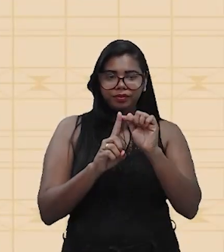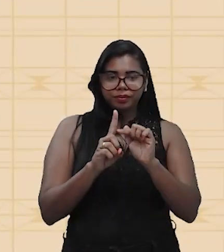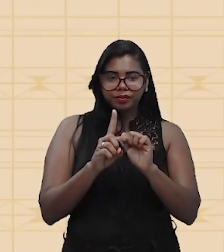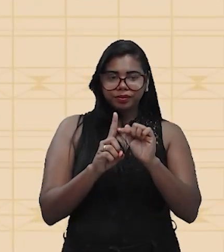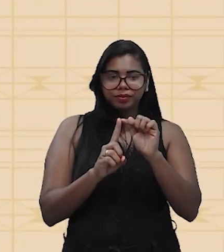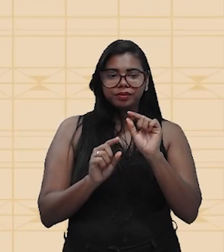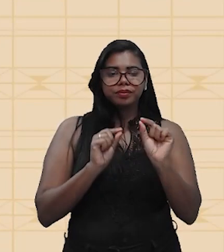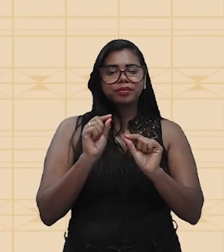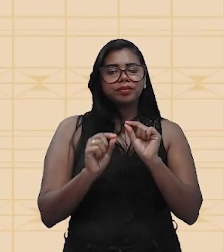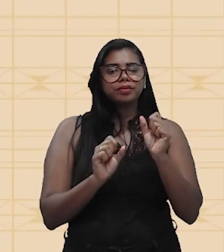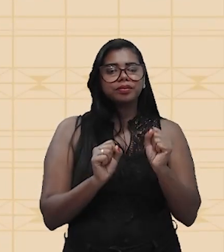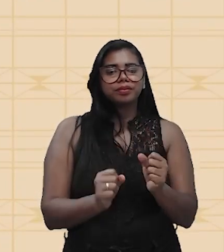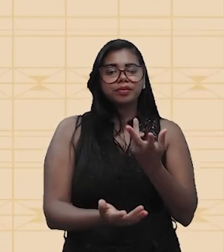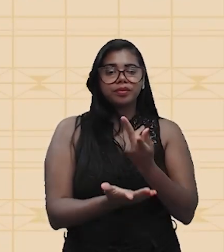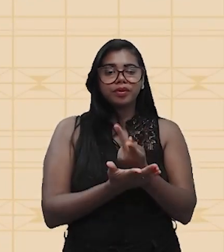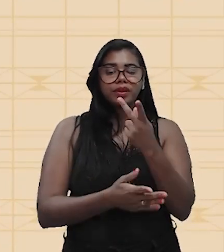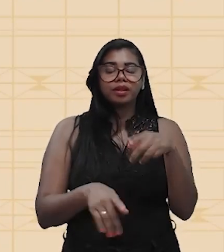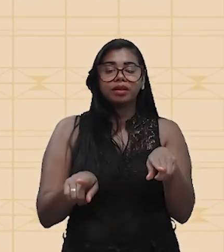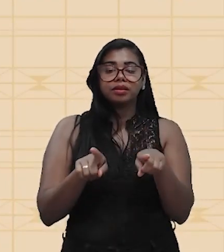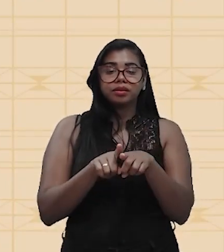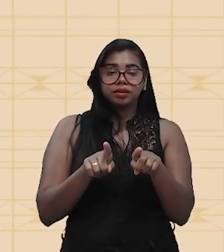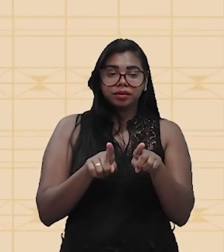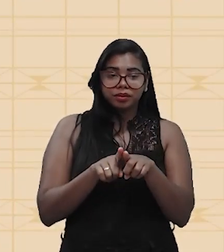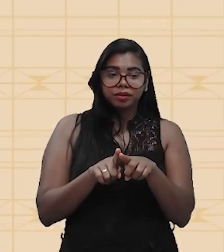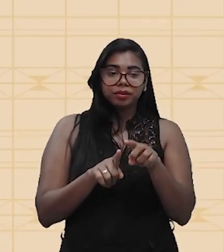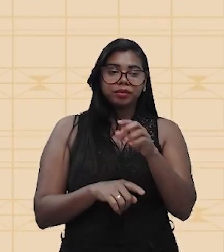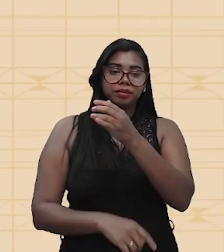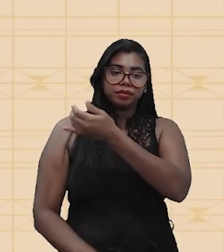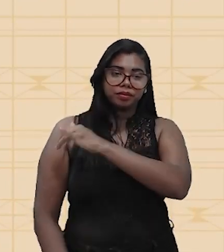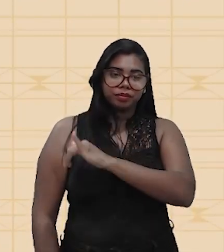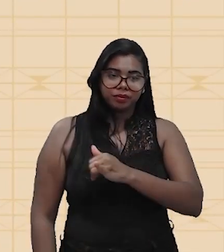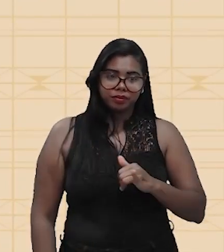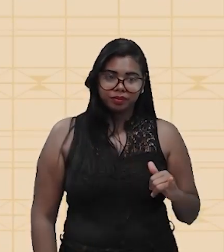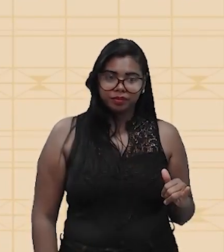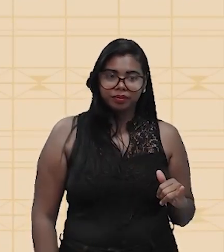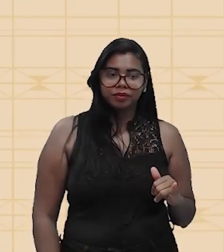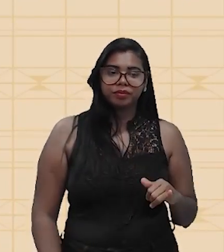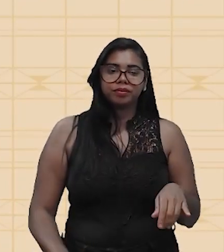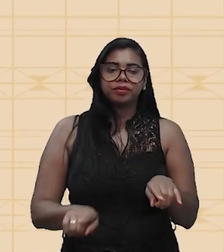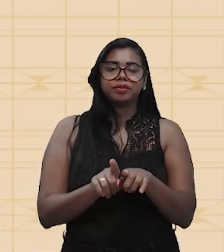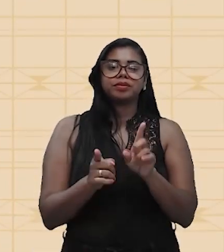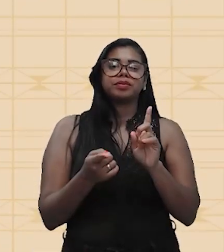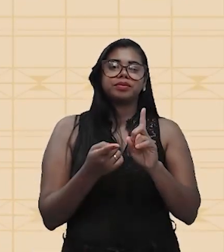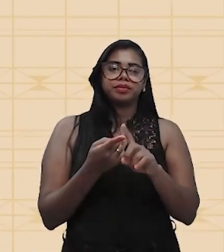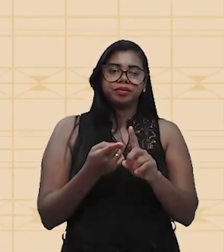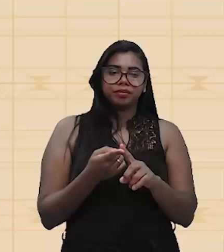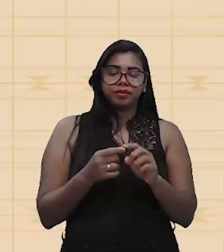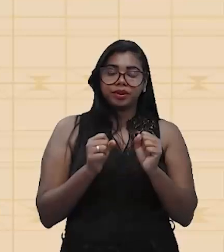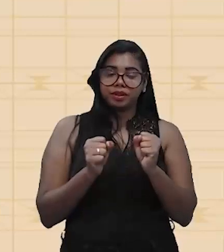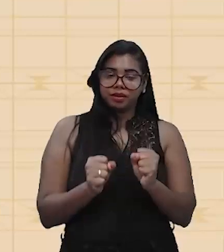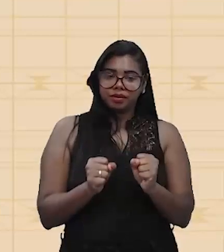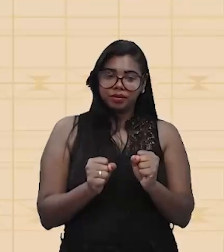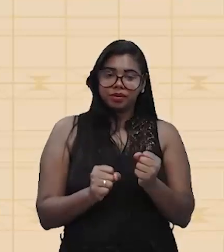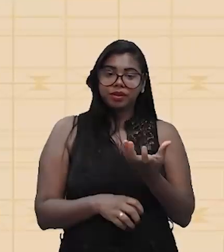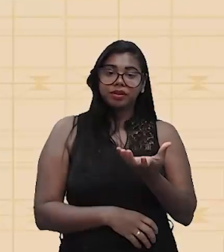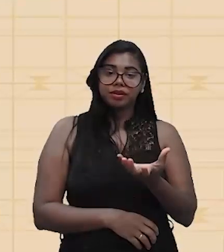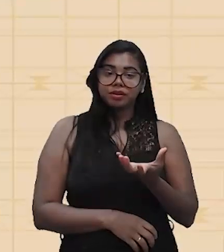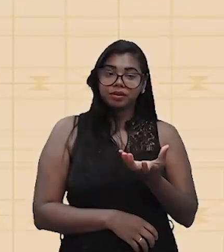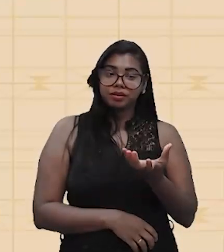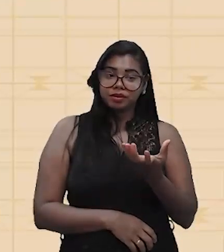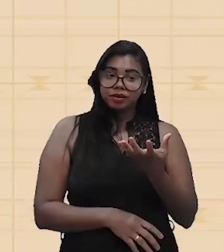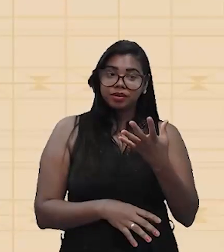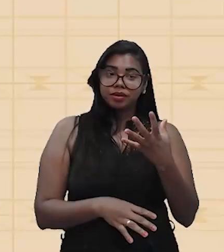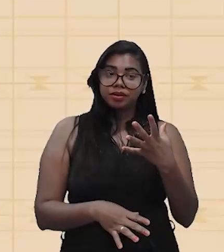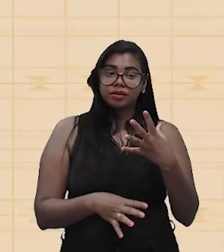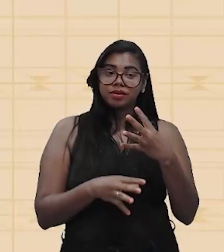acontecer também é que por meio dessa energia elétrica, ele pode, caso queira, associar